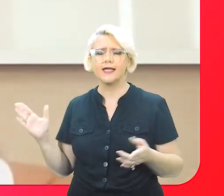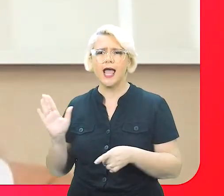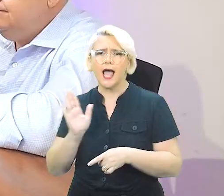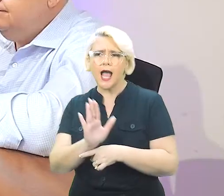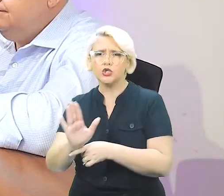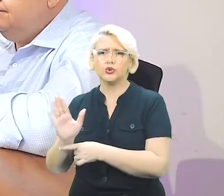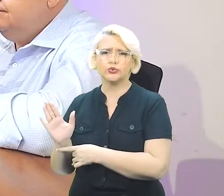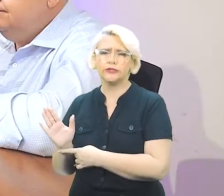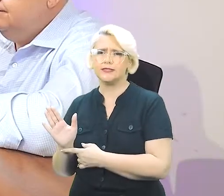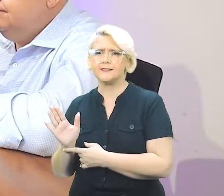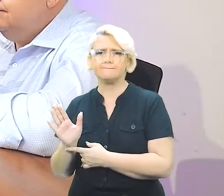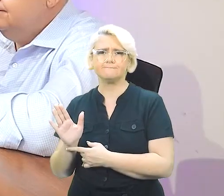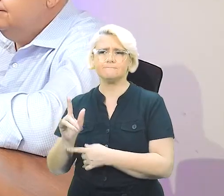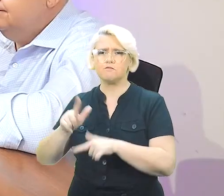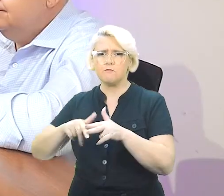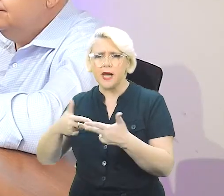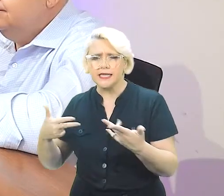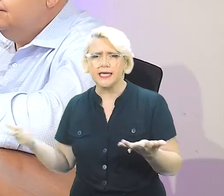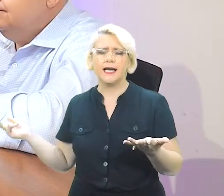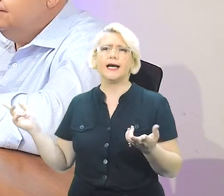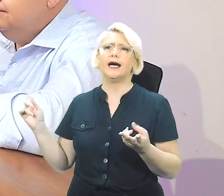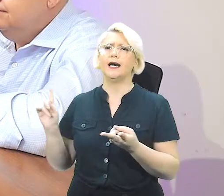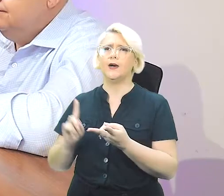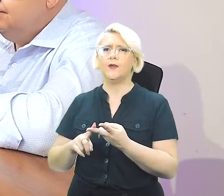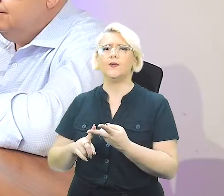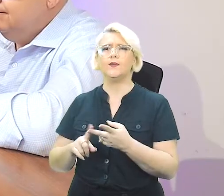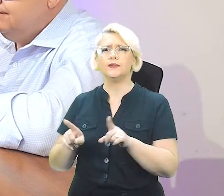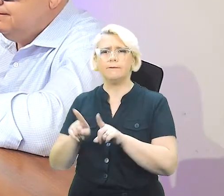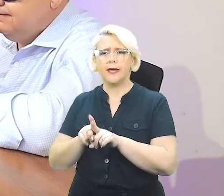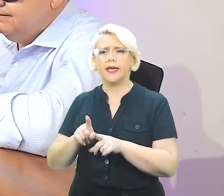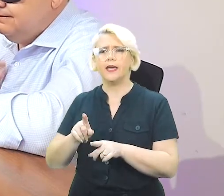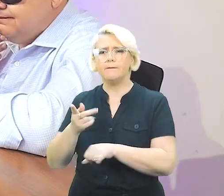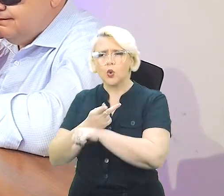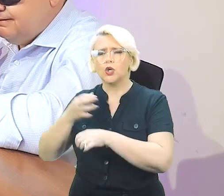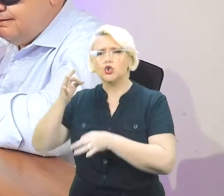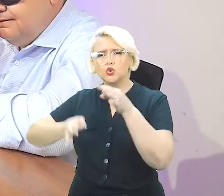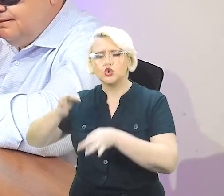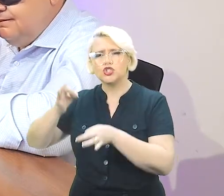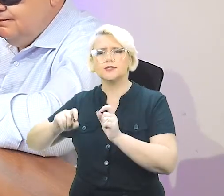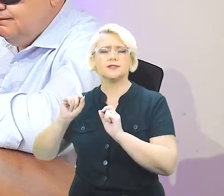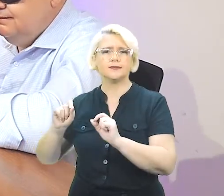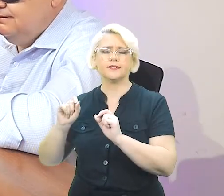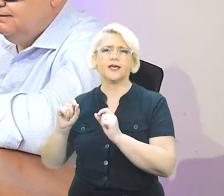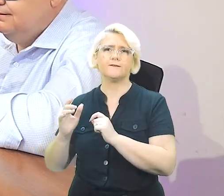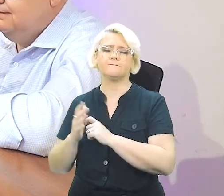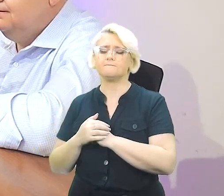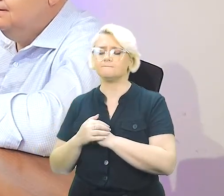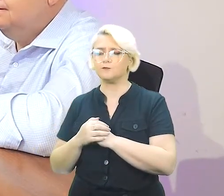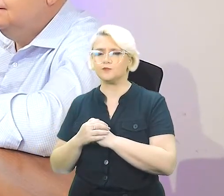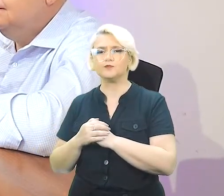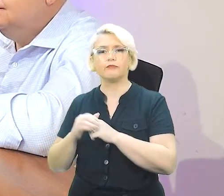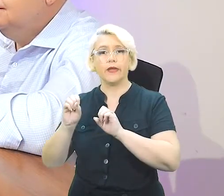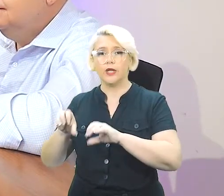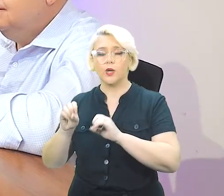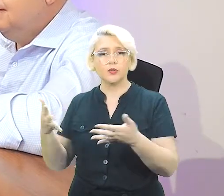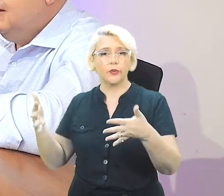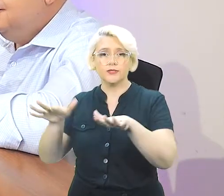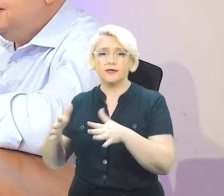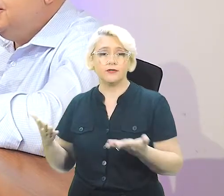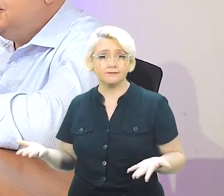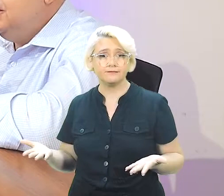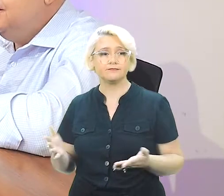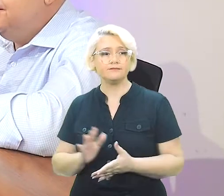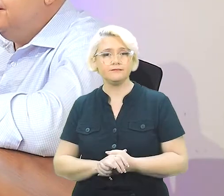todo tipo de material e judicializando também a educação